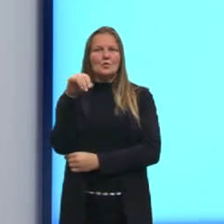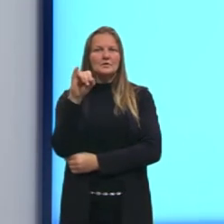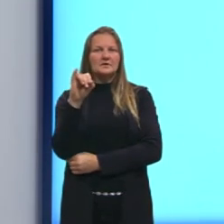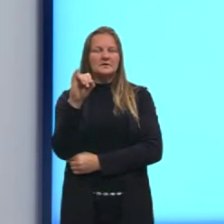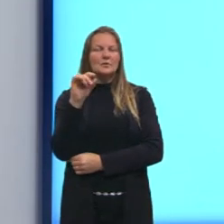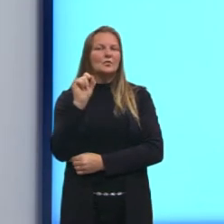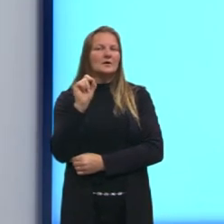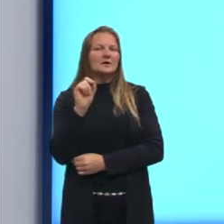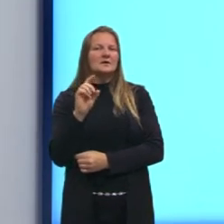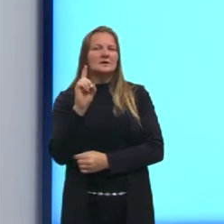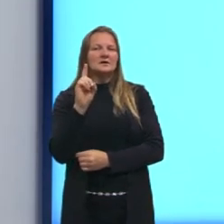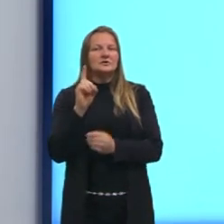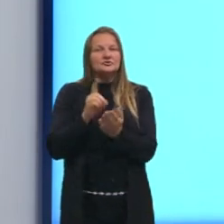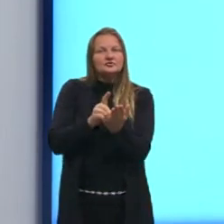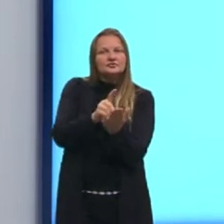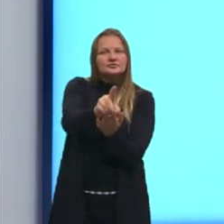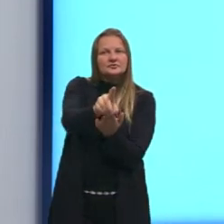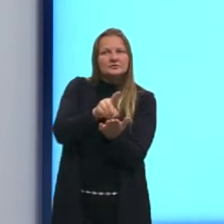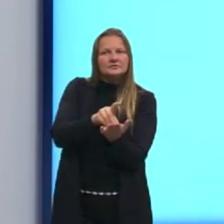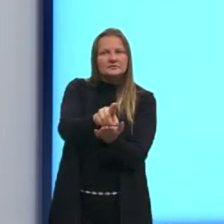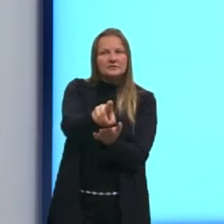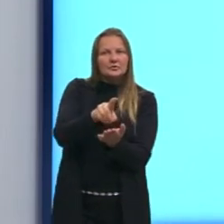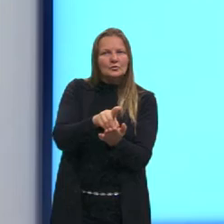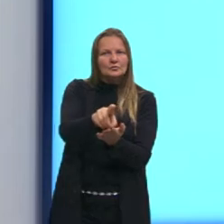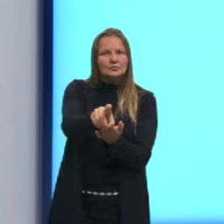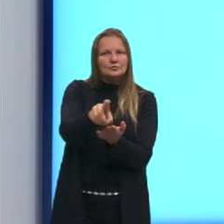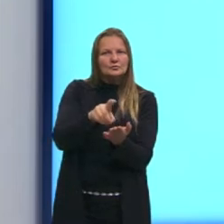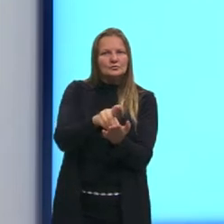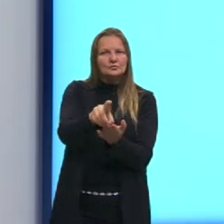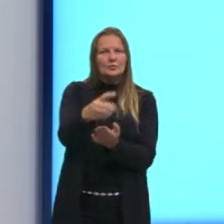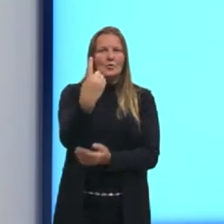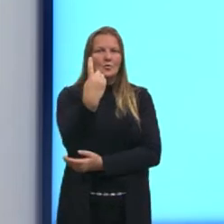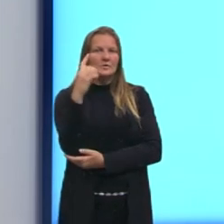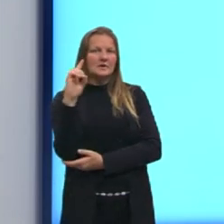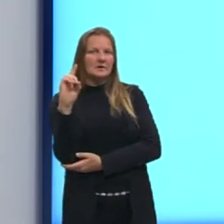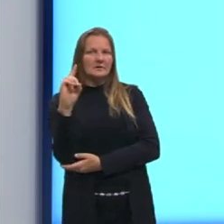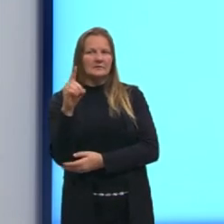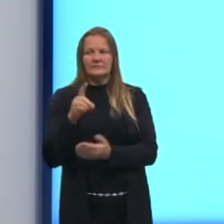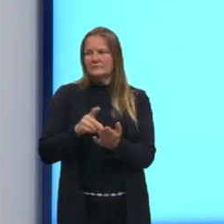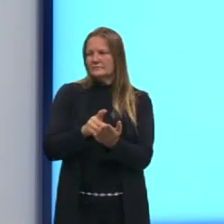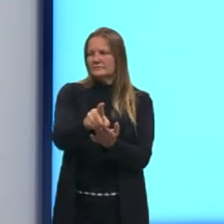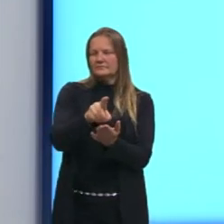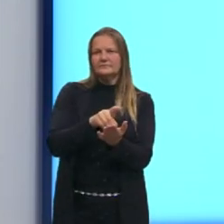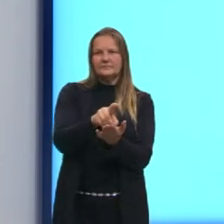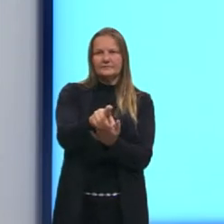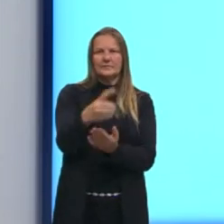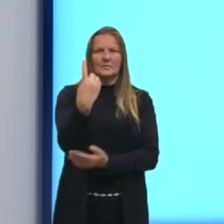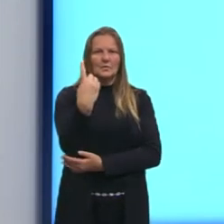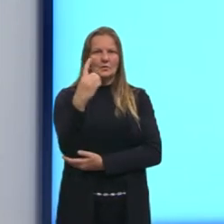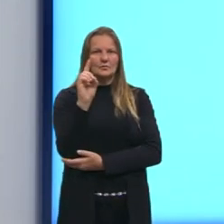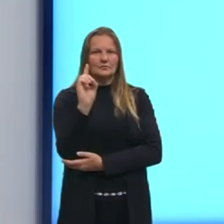é isso? Né? Uma direção, uma dimensão, certo? Então, essa onda é como se fosse...